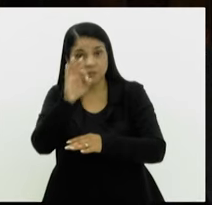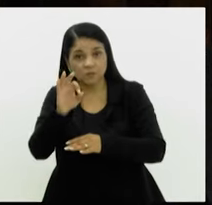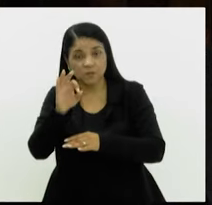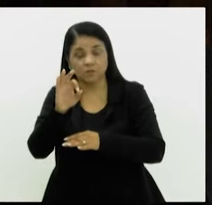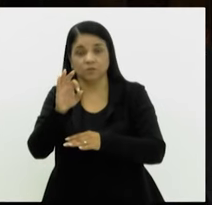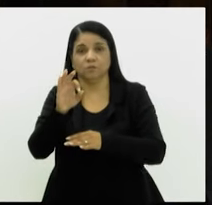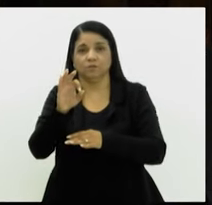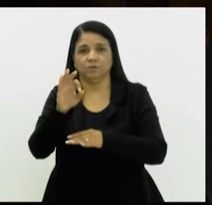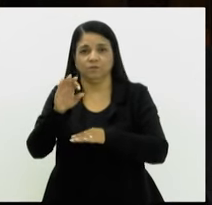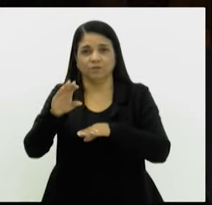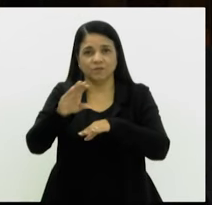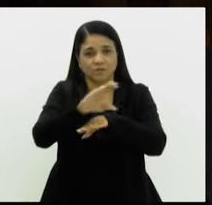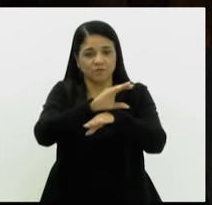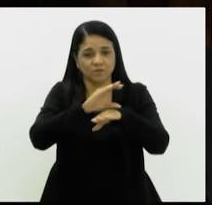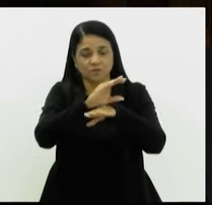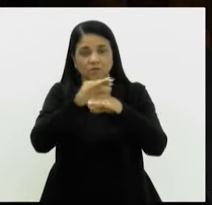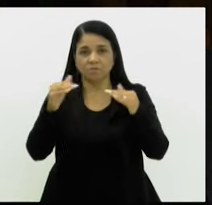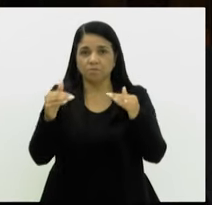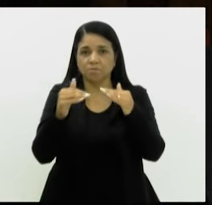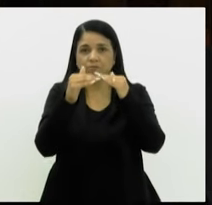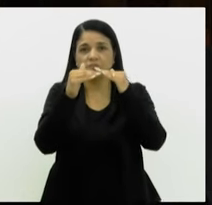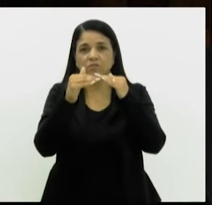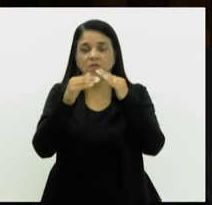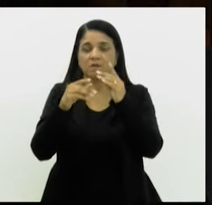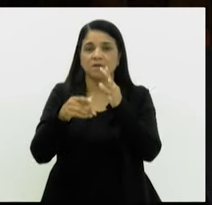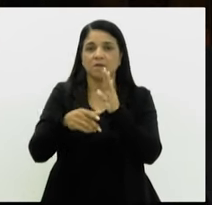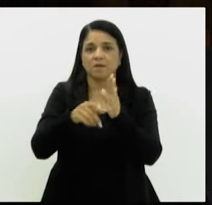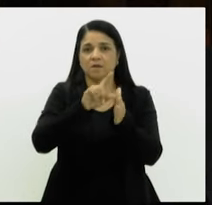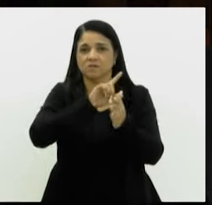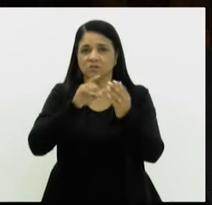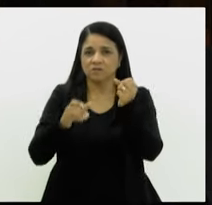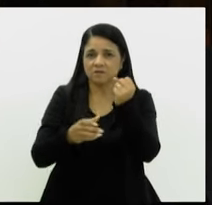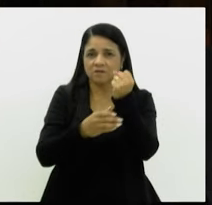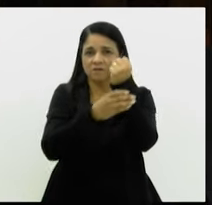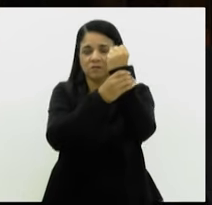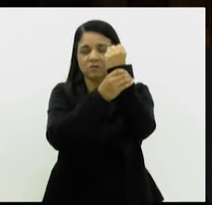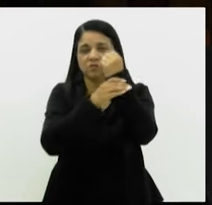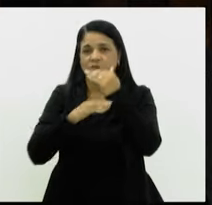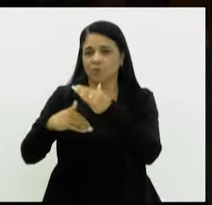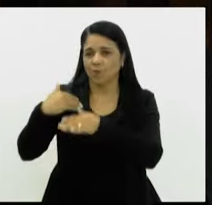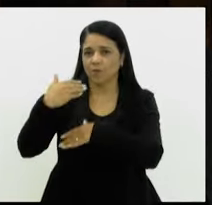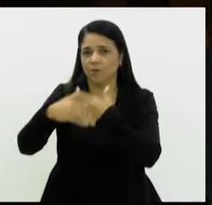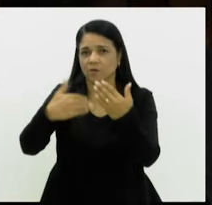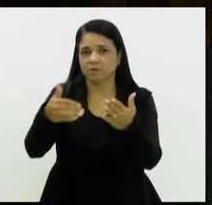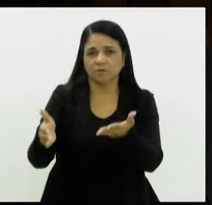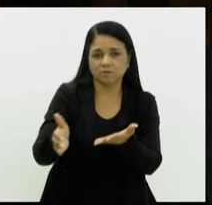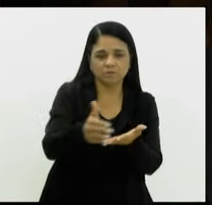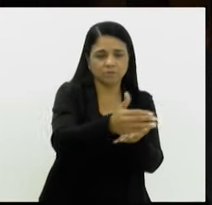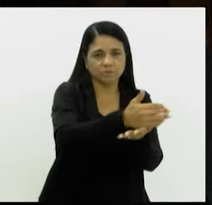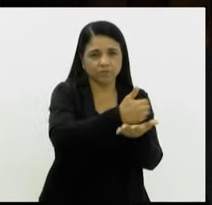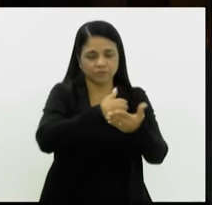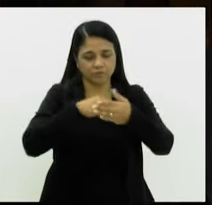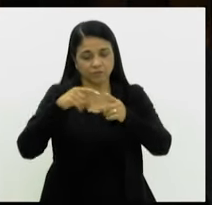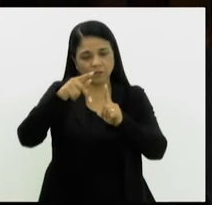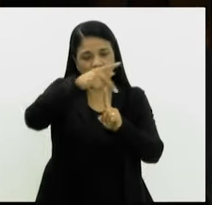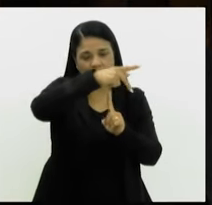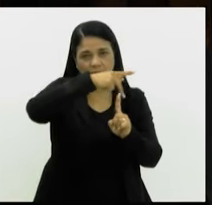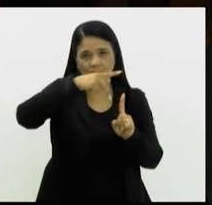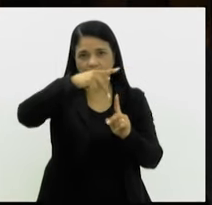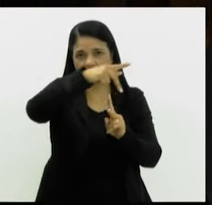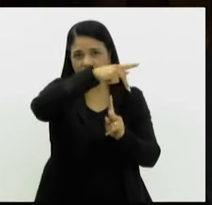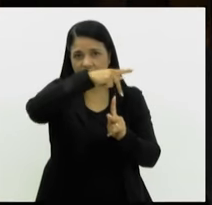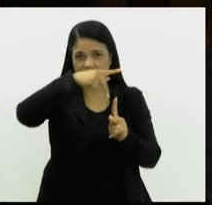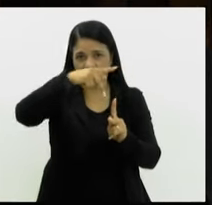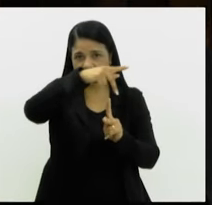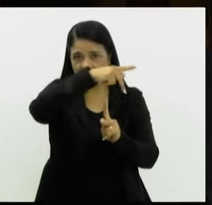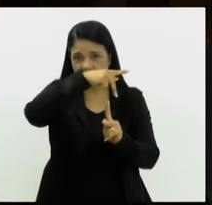constitucional anterior, que é garantir o processo de capitalização do Rio Previdência, que é